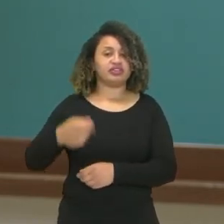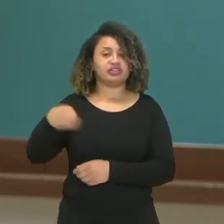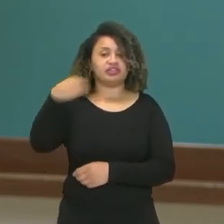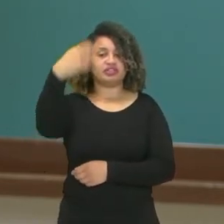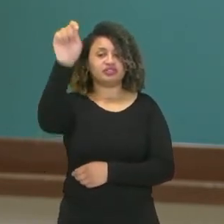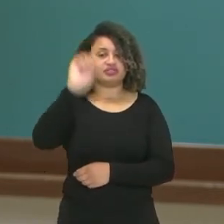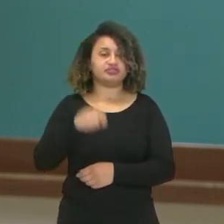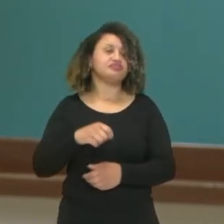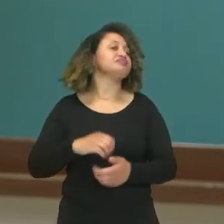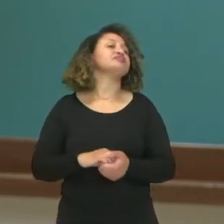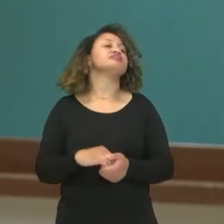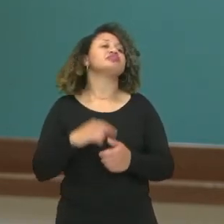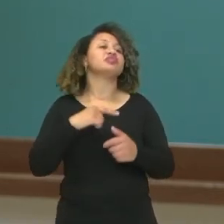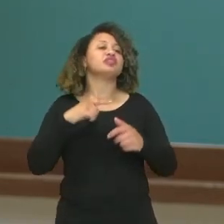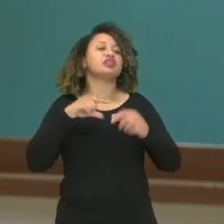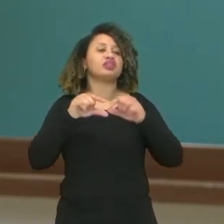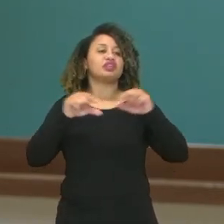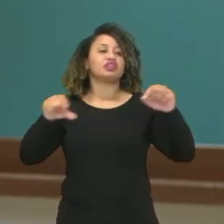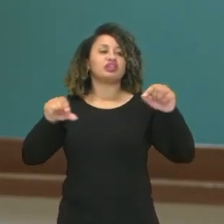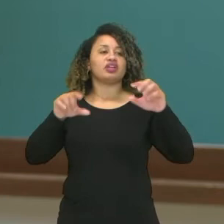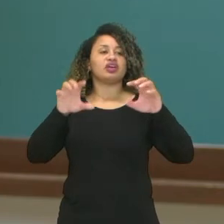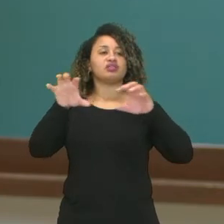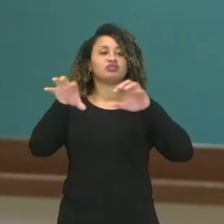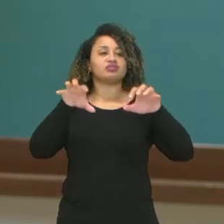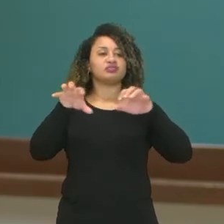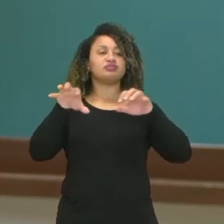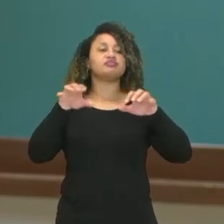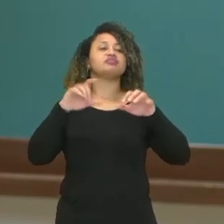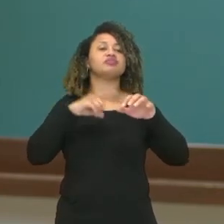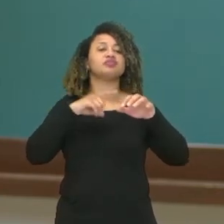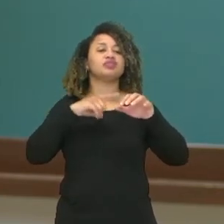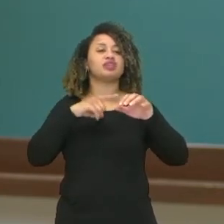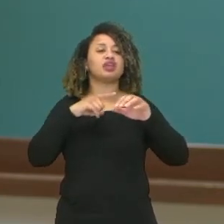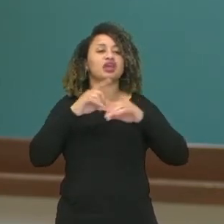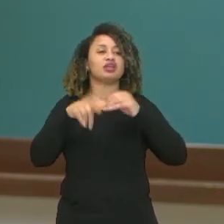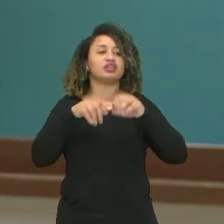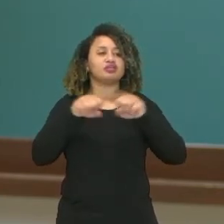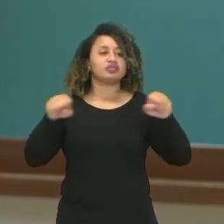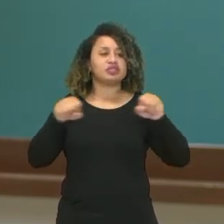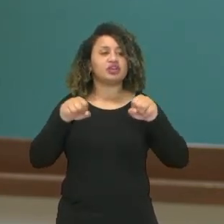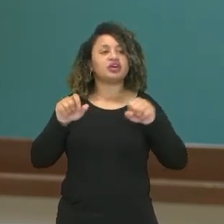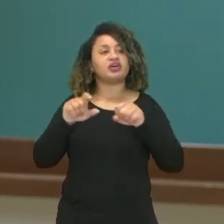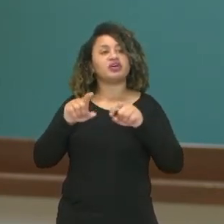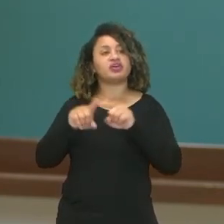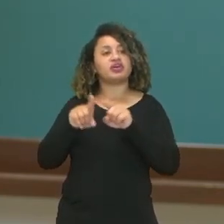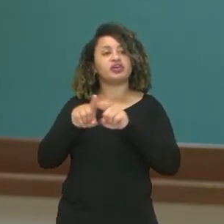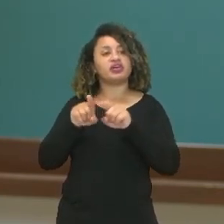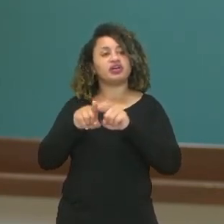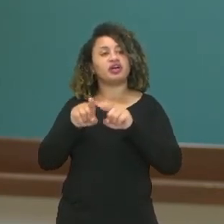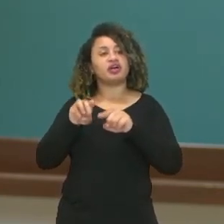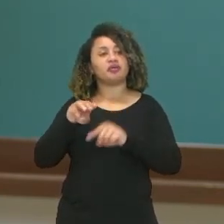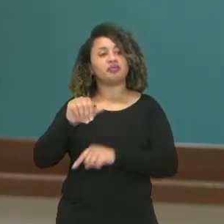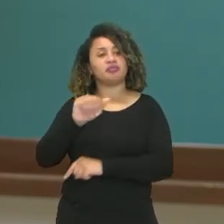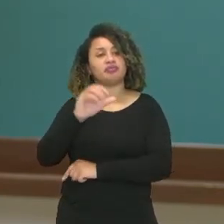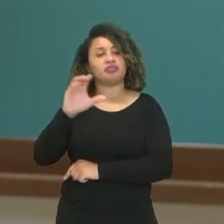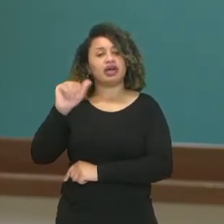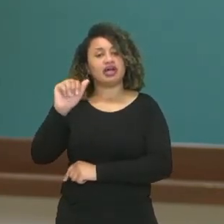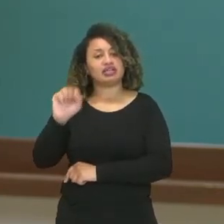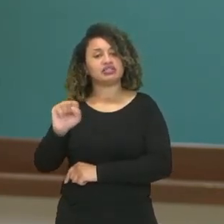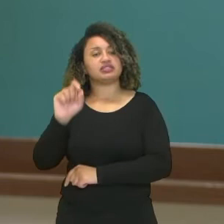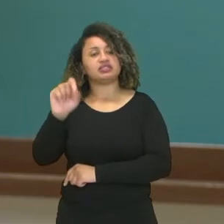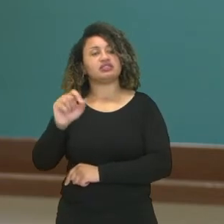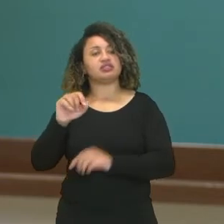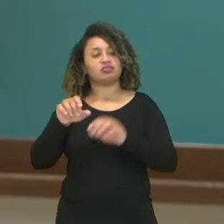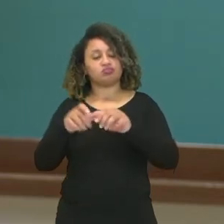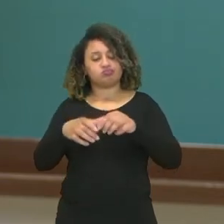As bolas, aqui no caso a gente tem duas, a corda, que é essa aqui, as massas, que são essas aqui,